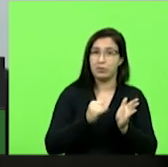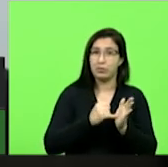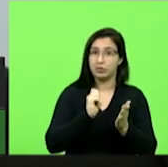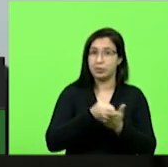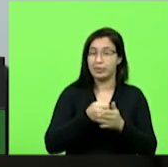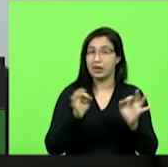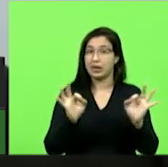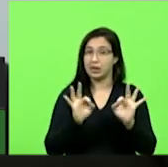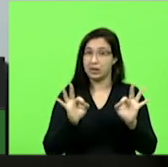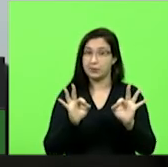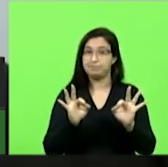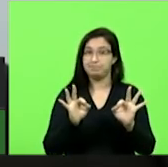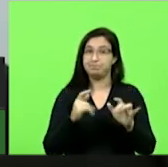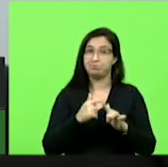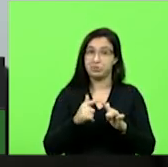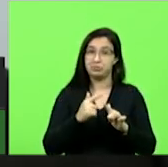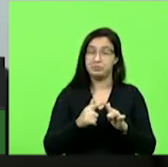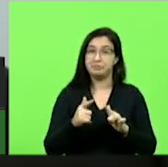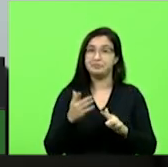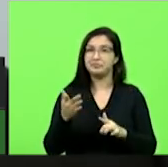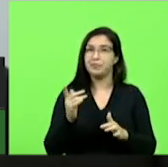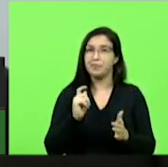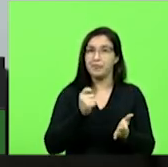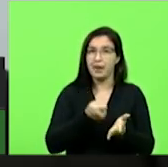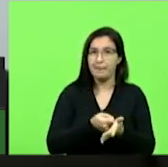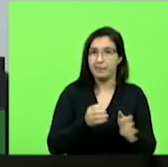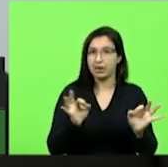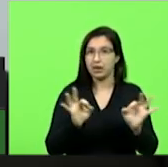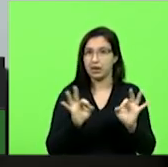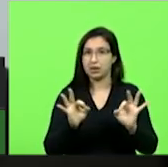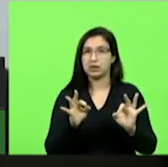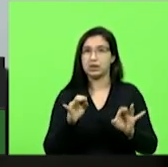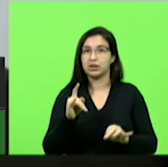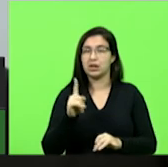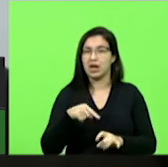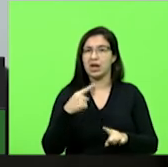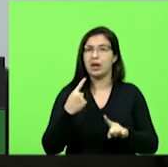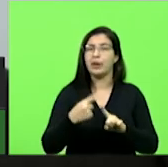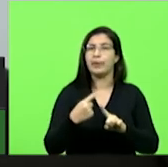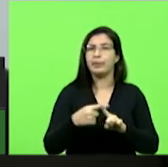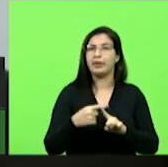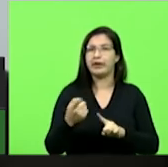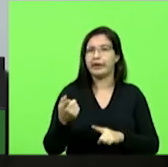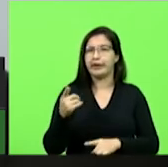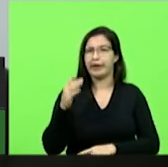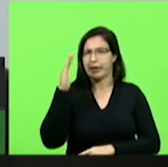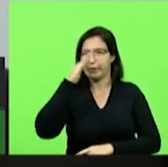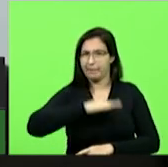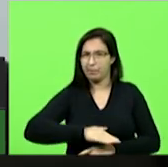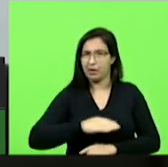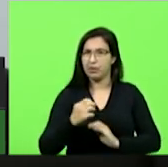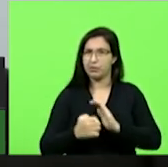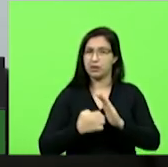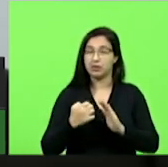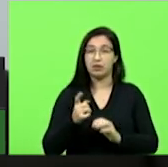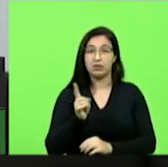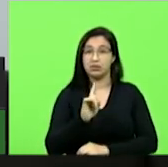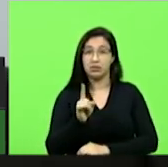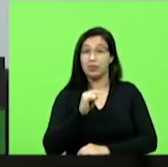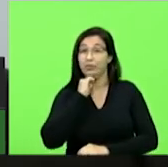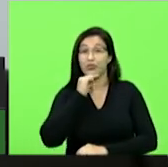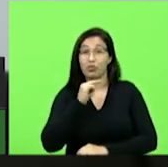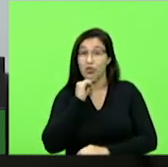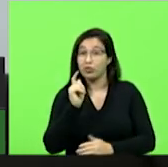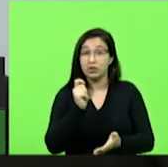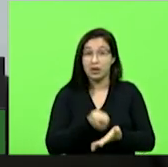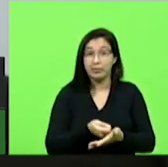imposto não é porque, na sua maioria, não é porque ele é um mau empresário, mas porque ele não teve condições